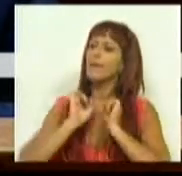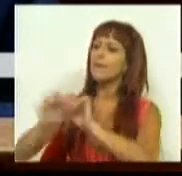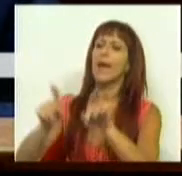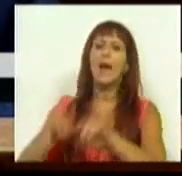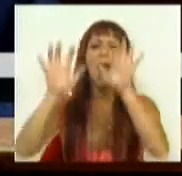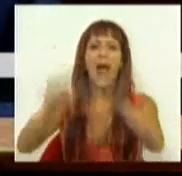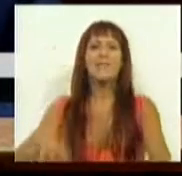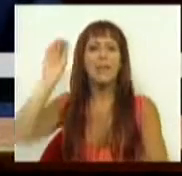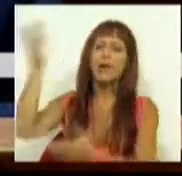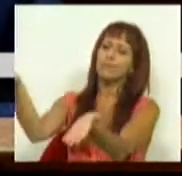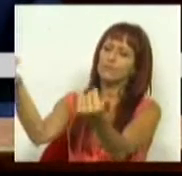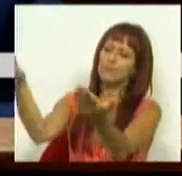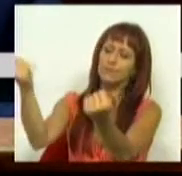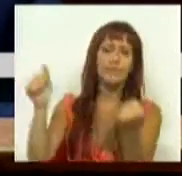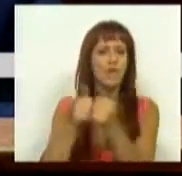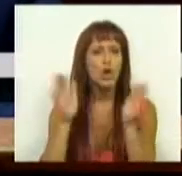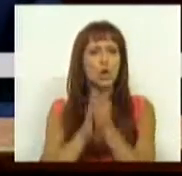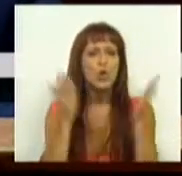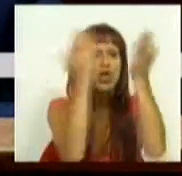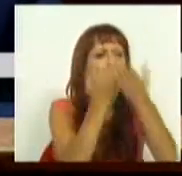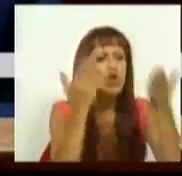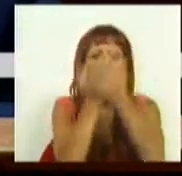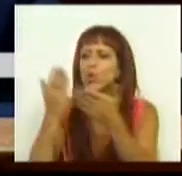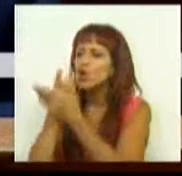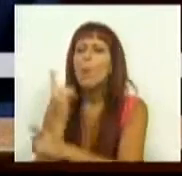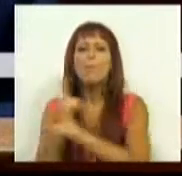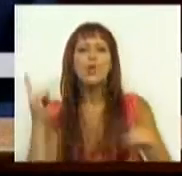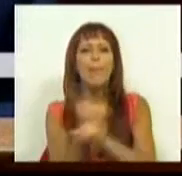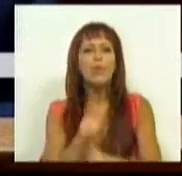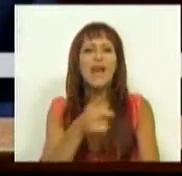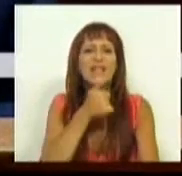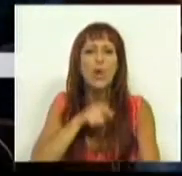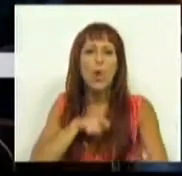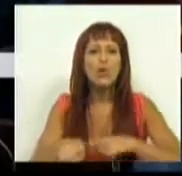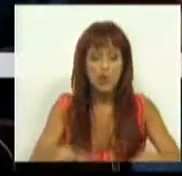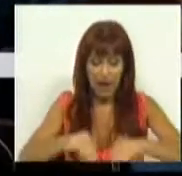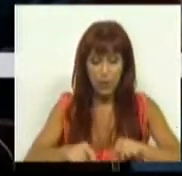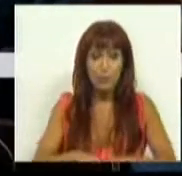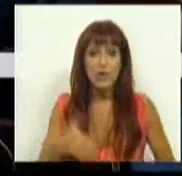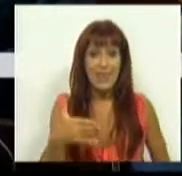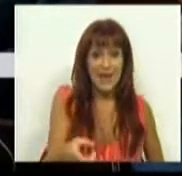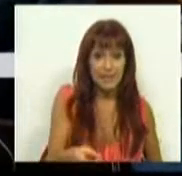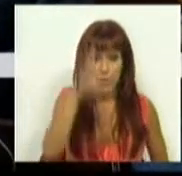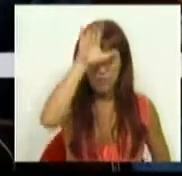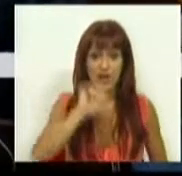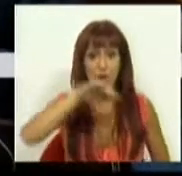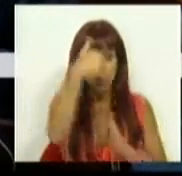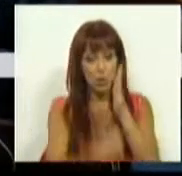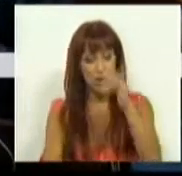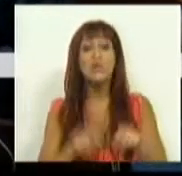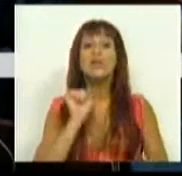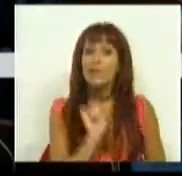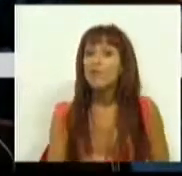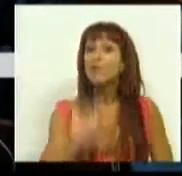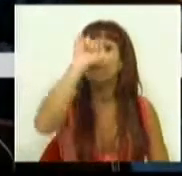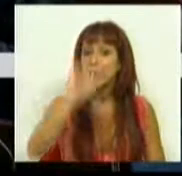à Assembleia da República todos os estudos que fundamentam a decisão política adotada no 19º Governo Constitucional na